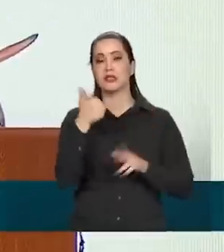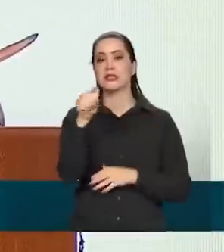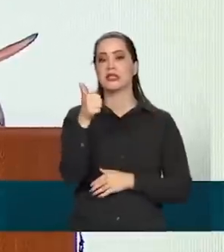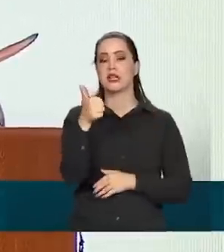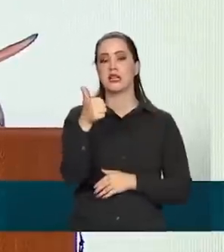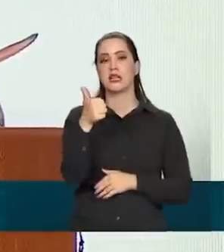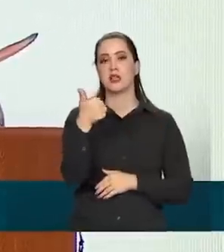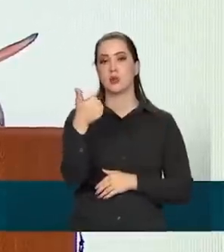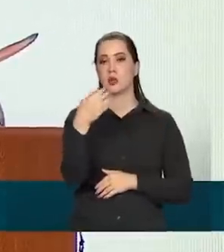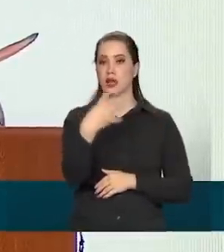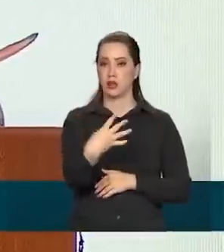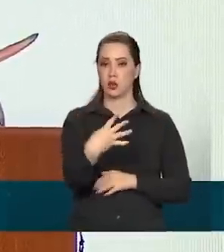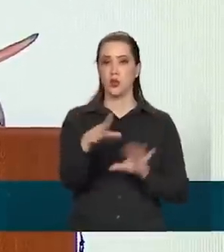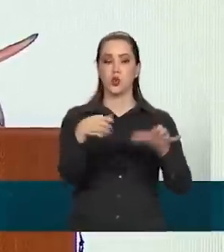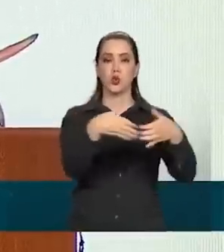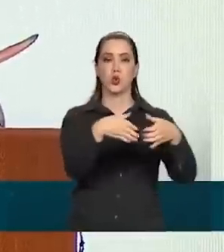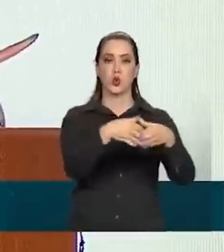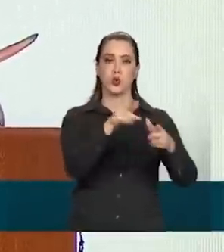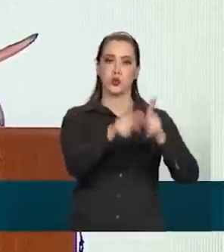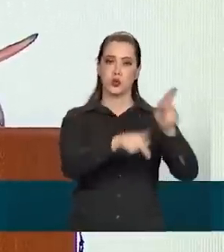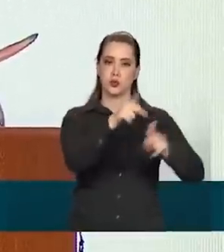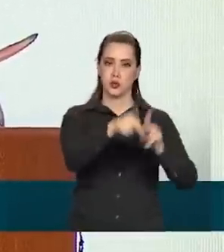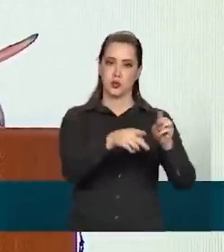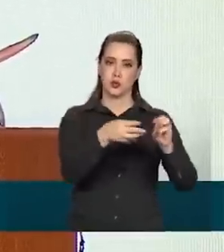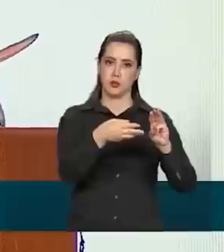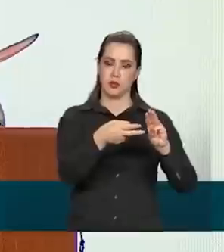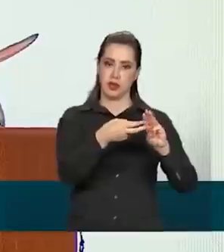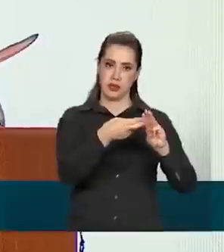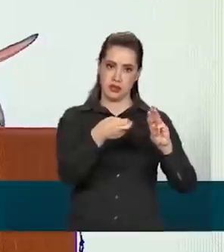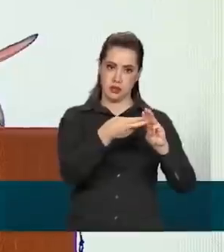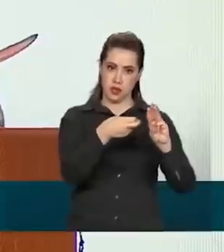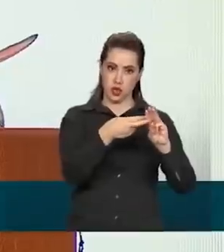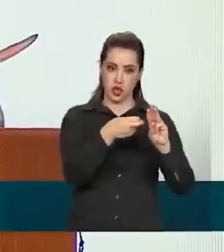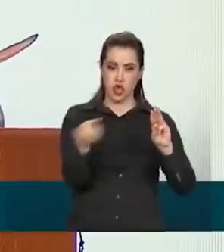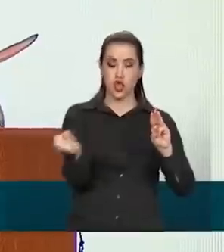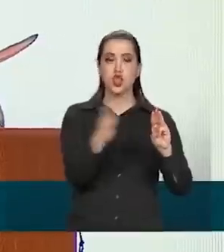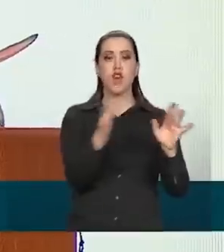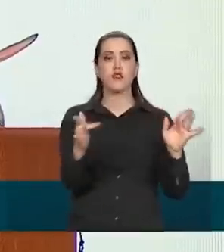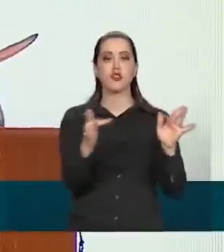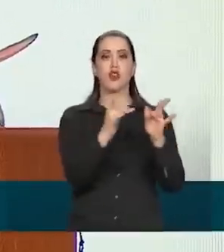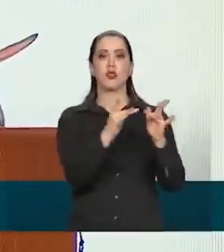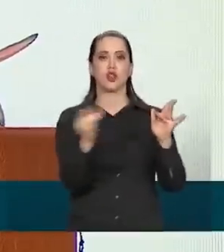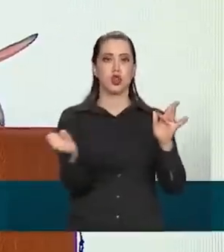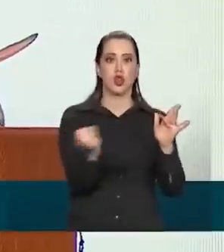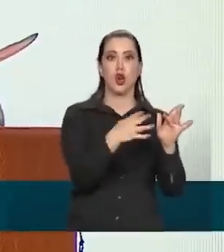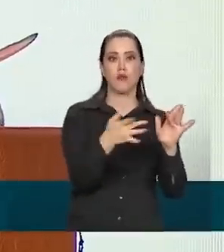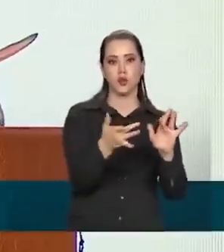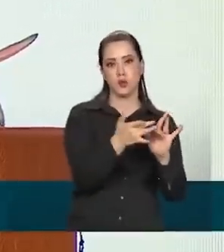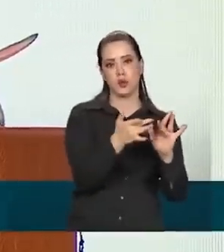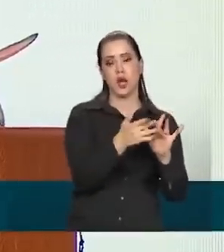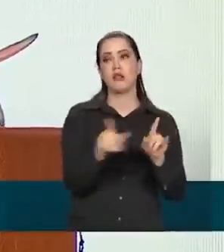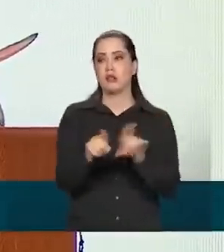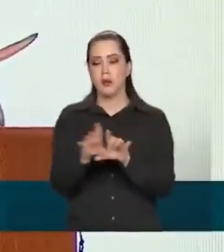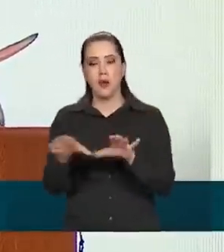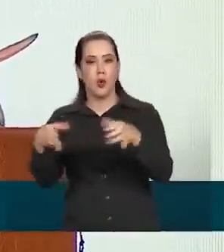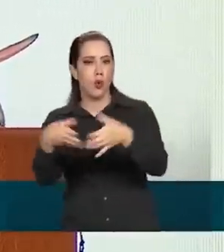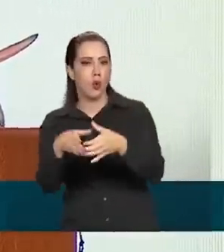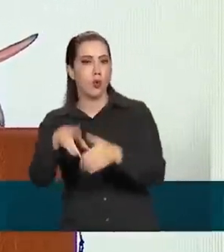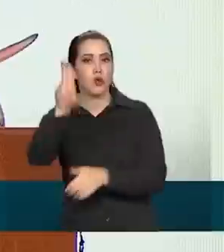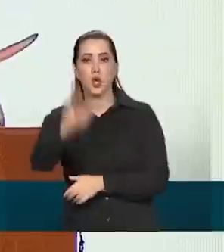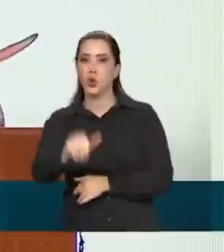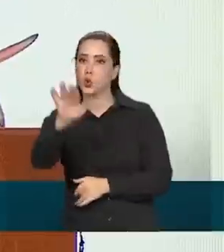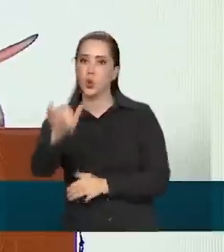114 grupos de povos de recente contato e também os que nunca tiveram